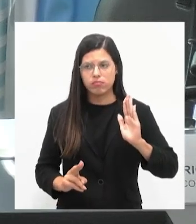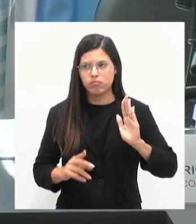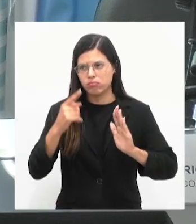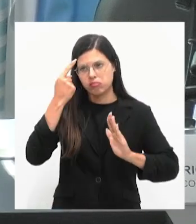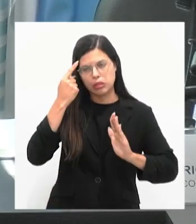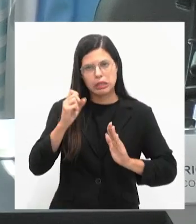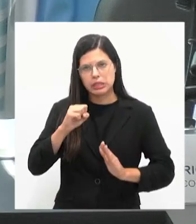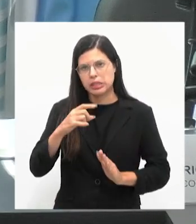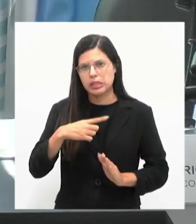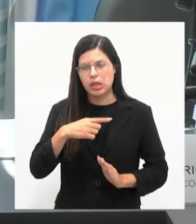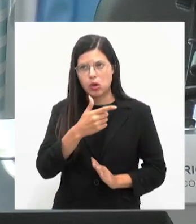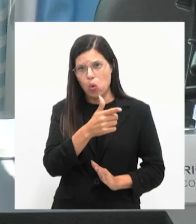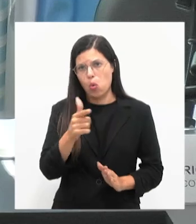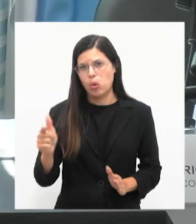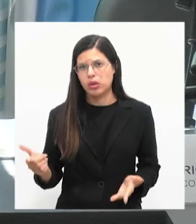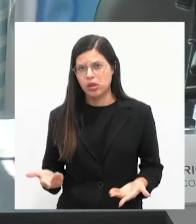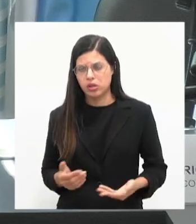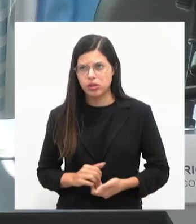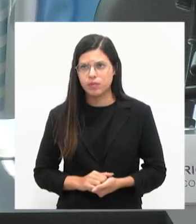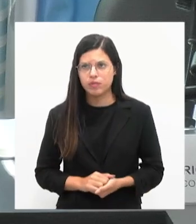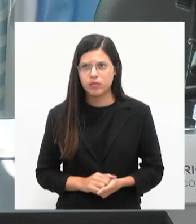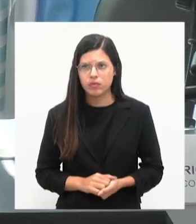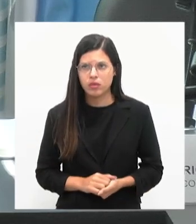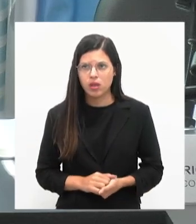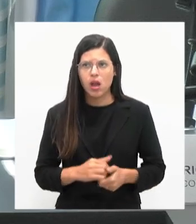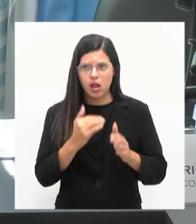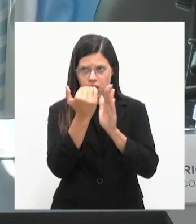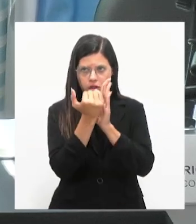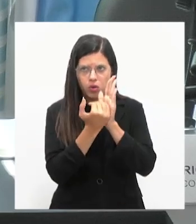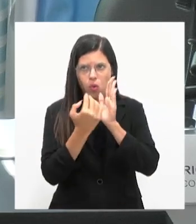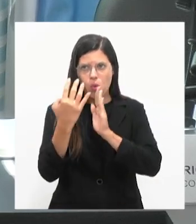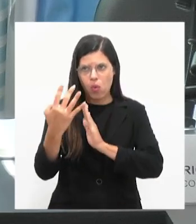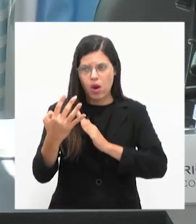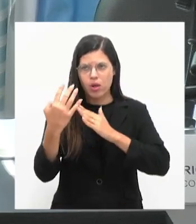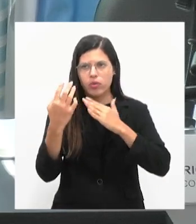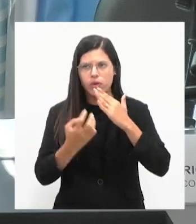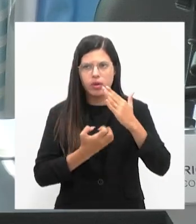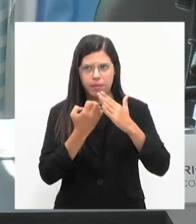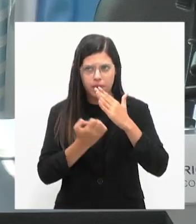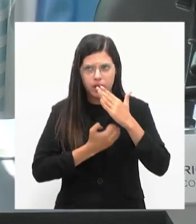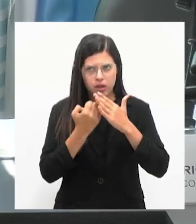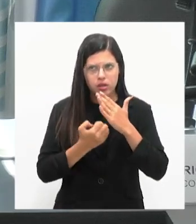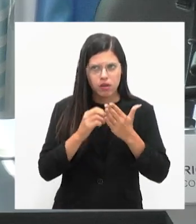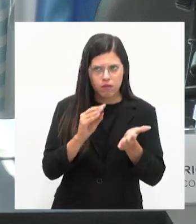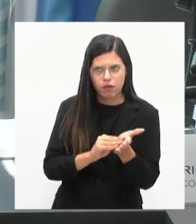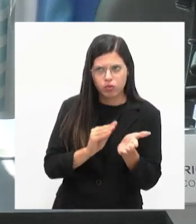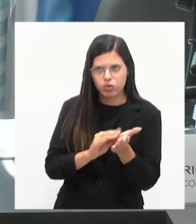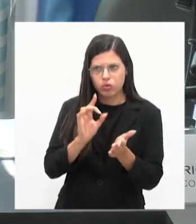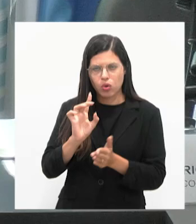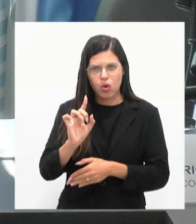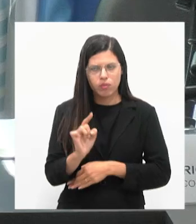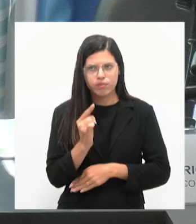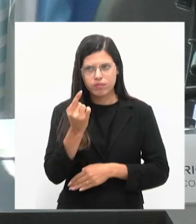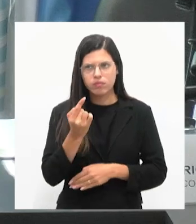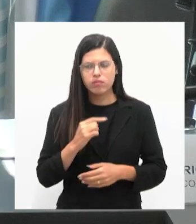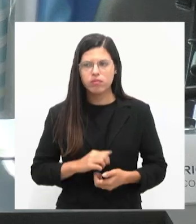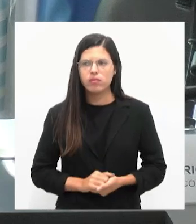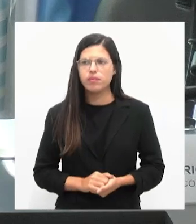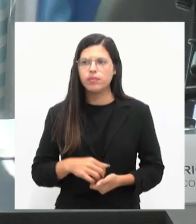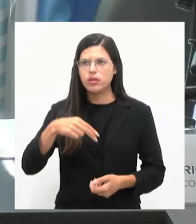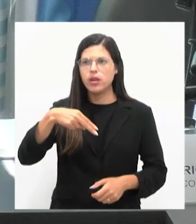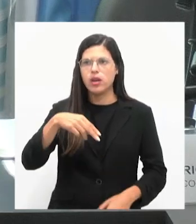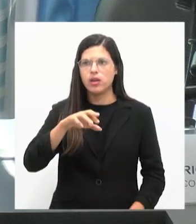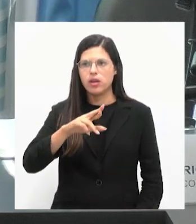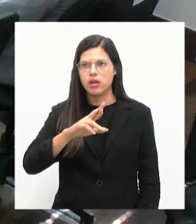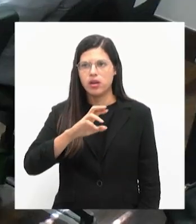Deputado, aqui está a lista, são 4 empresas. 4 empresas. Faltou então só essa. As 2. Tá. Faltou a N Reis e a De